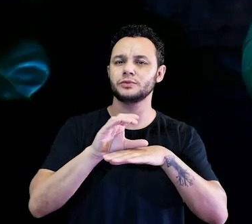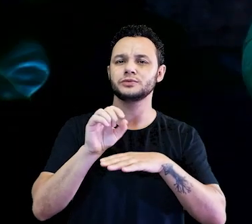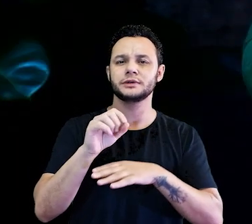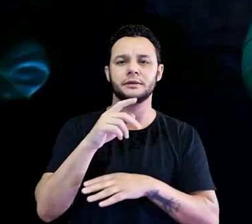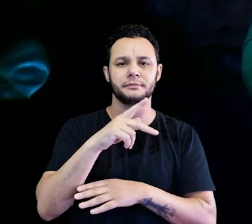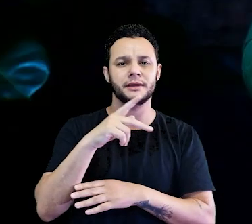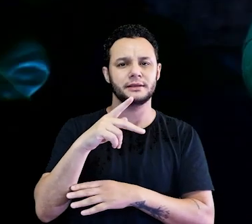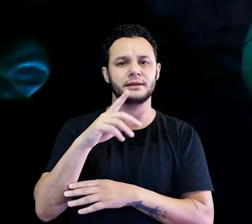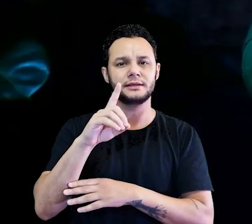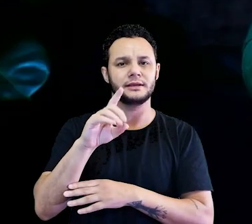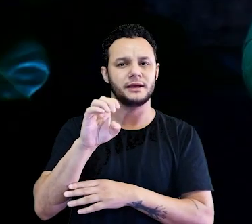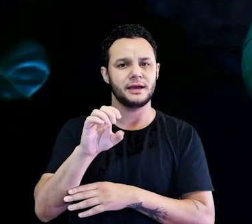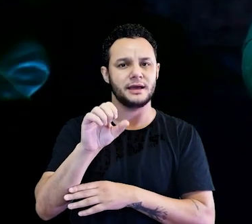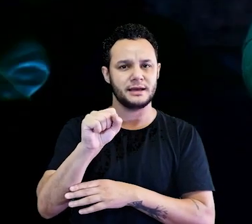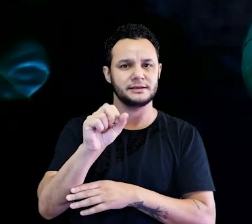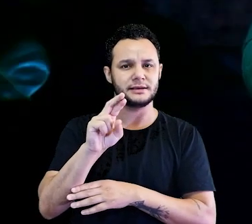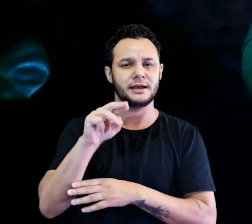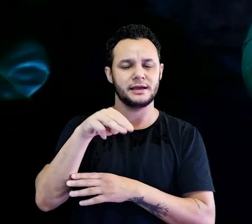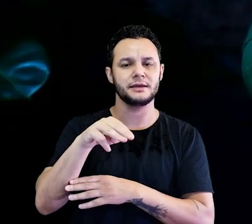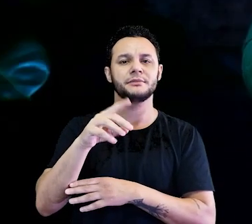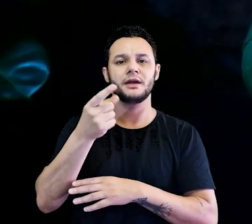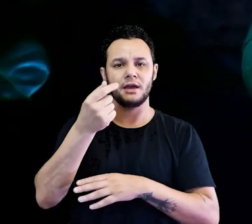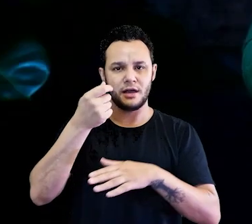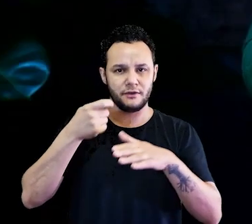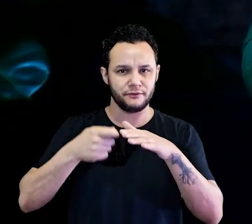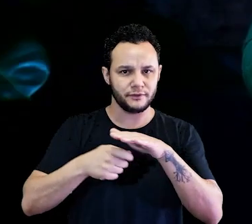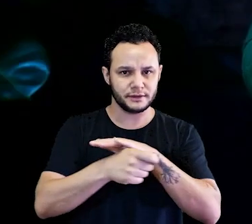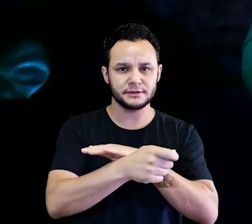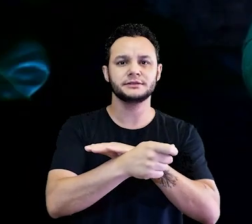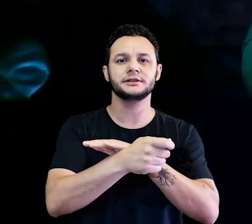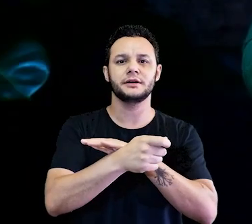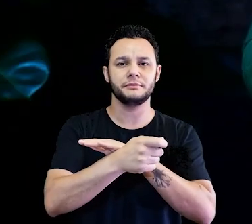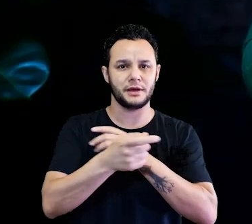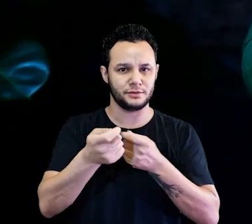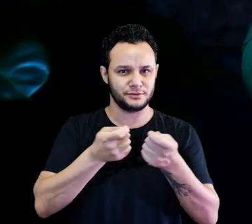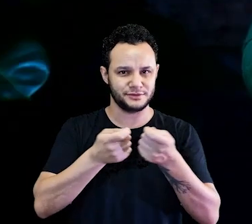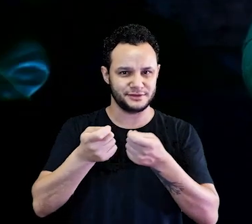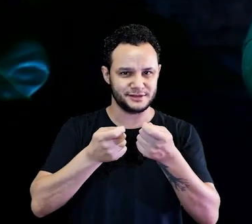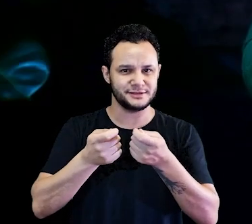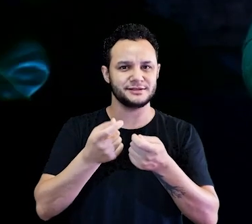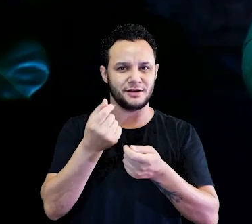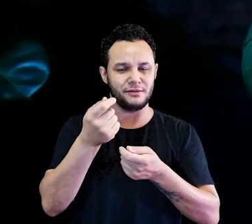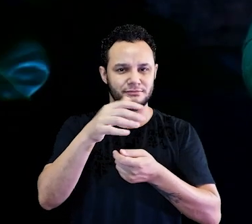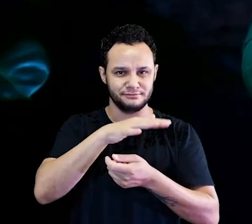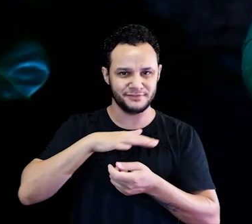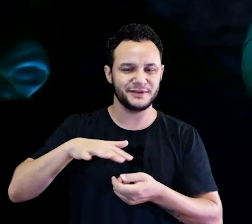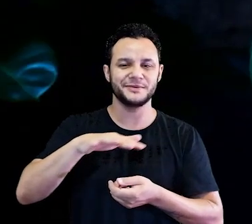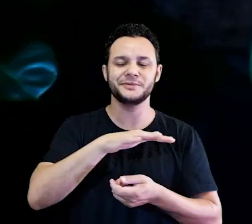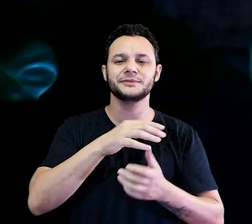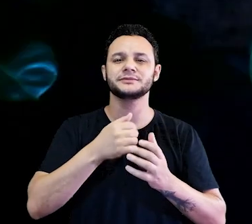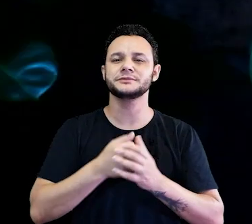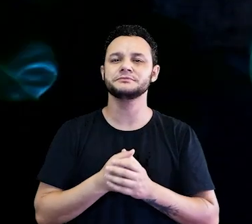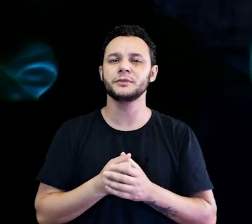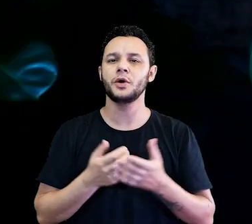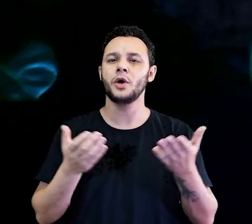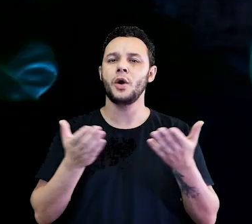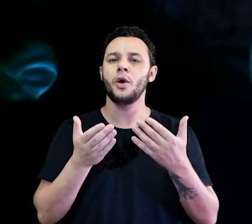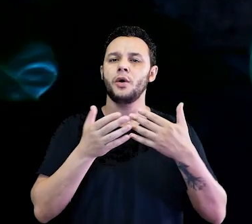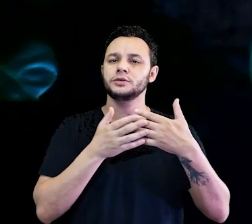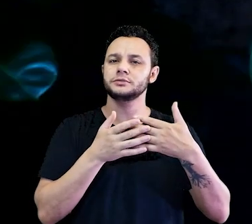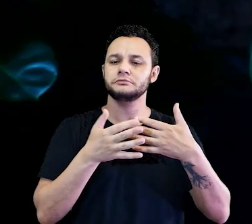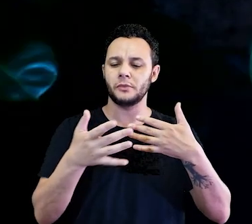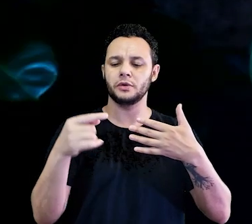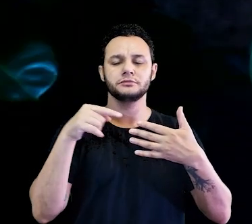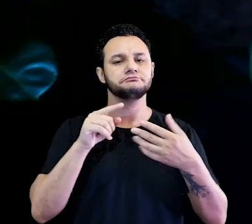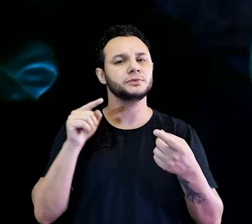o módulo PDDE-SRM, Financiamento, Adesão e Gestão de Recursos. Qual que é o objetivo